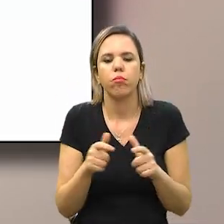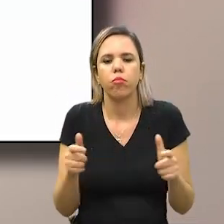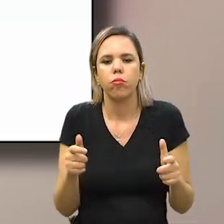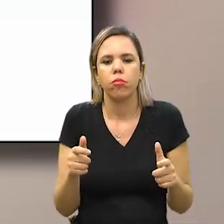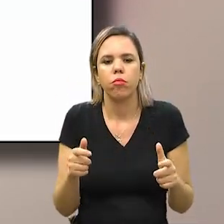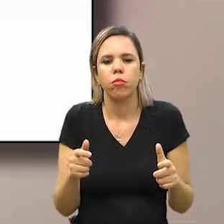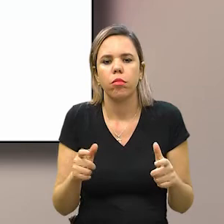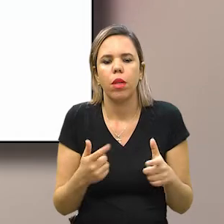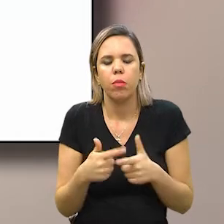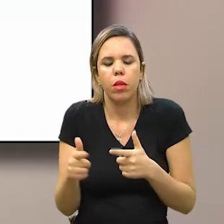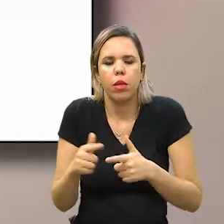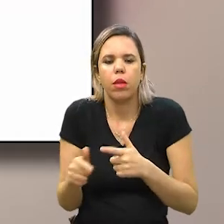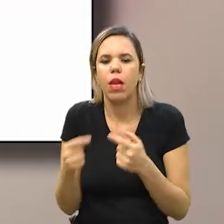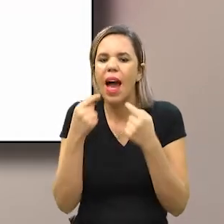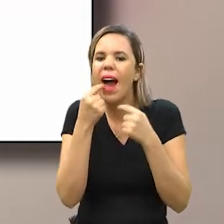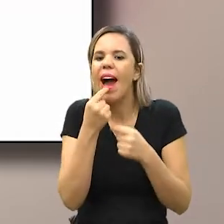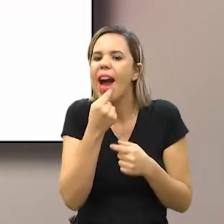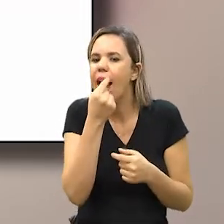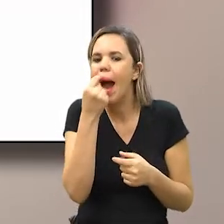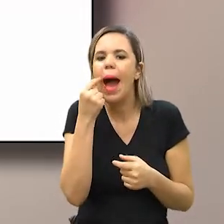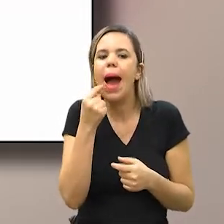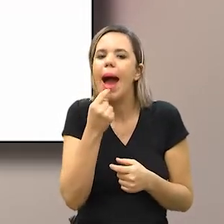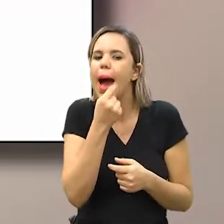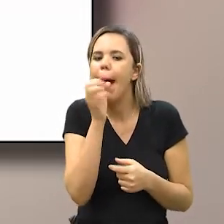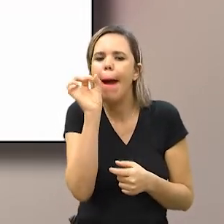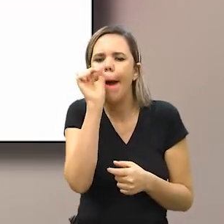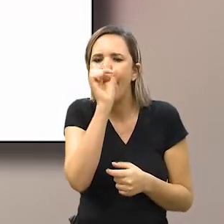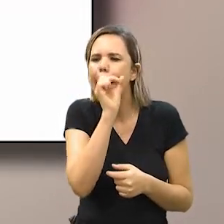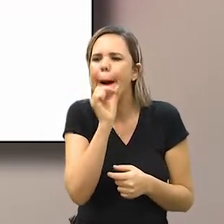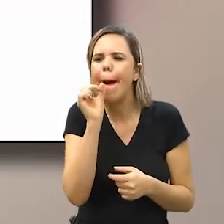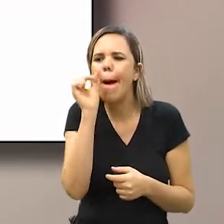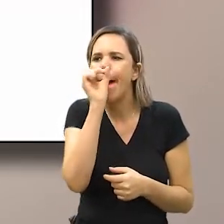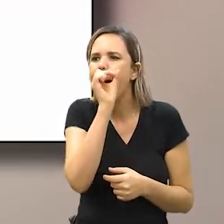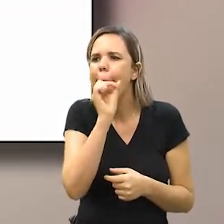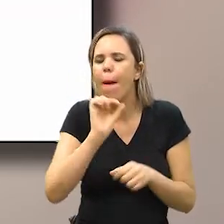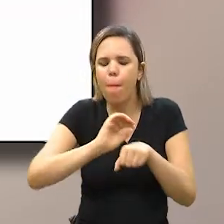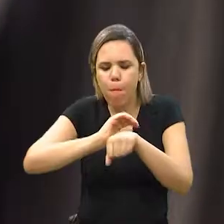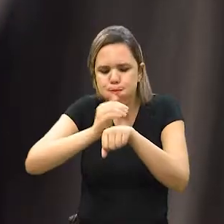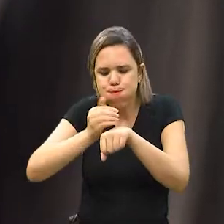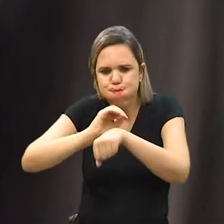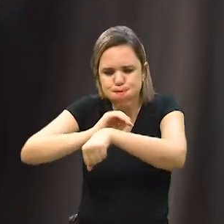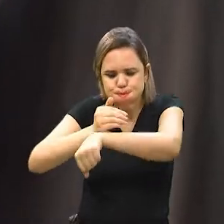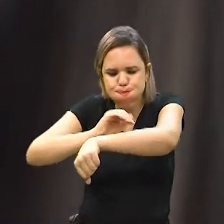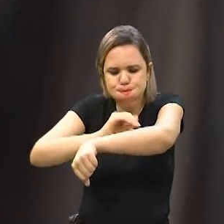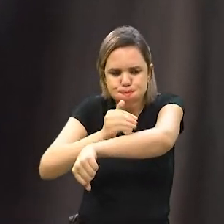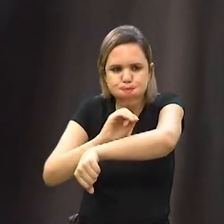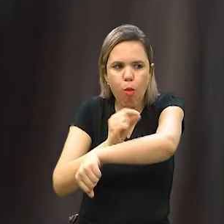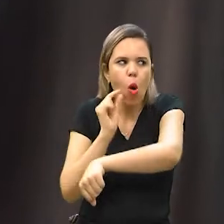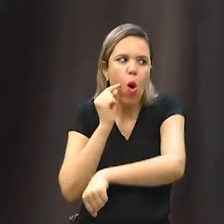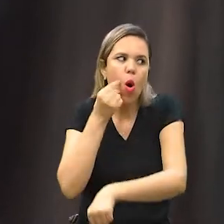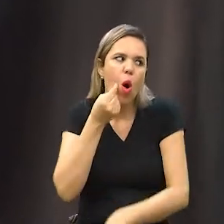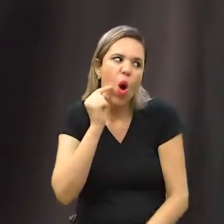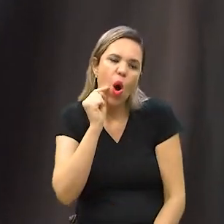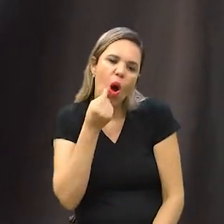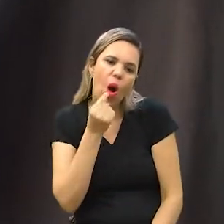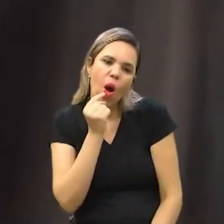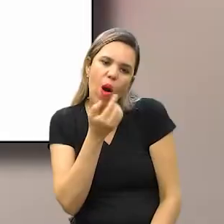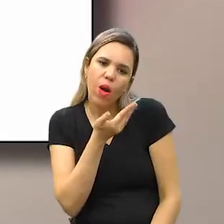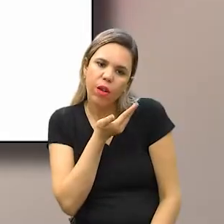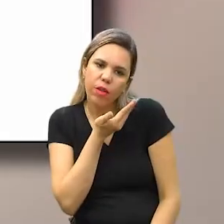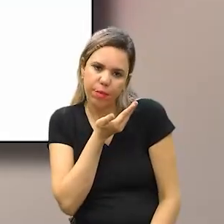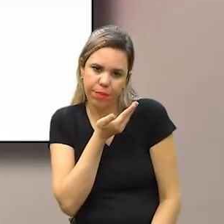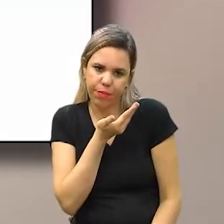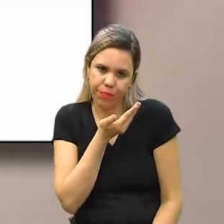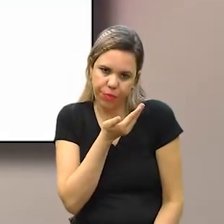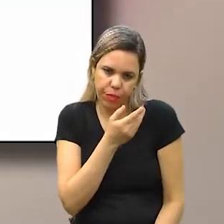deles é o que causa o herpes labial. O herpes labial, que são aquelas bolinhas que aparecem no canto, na boca, né? Geralmente